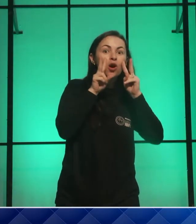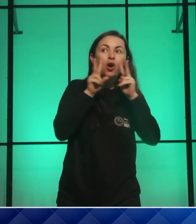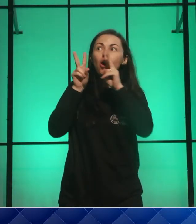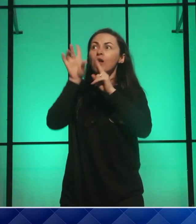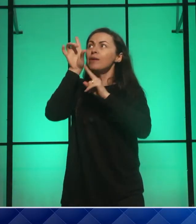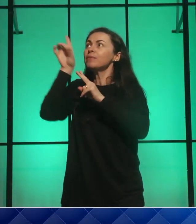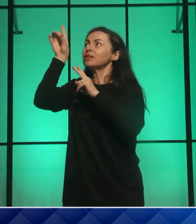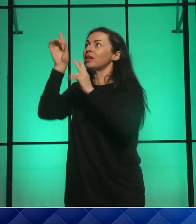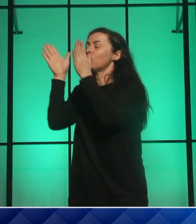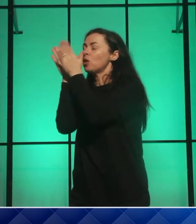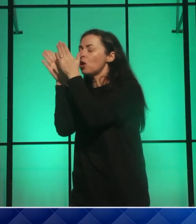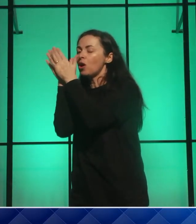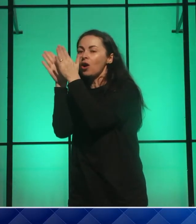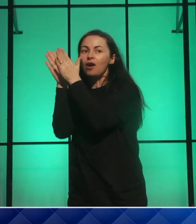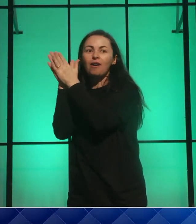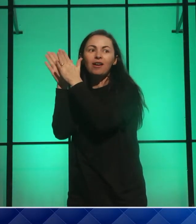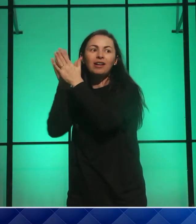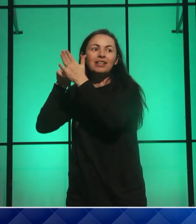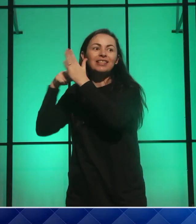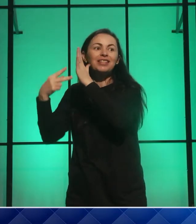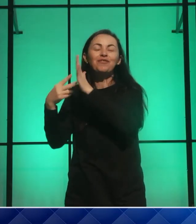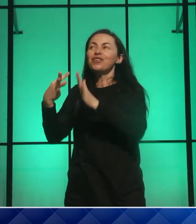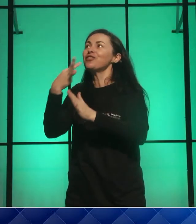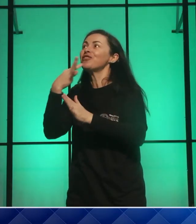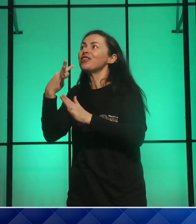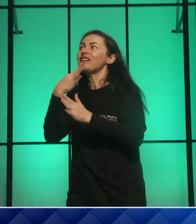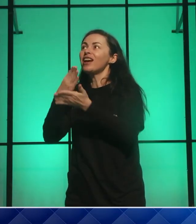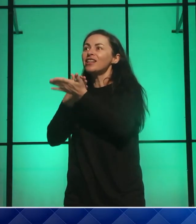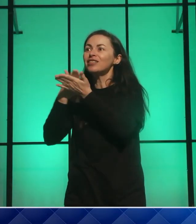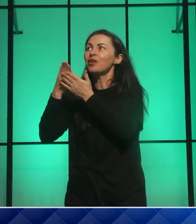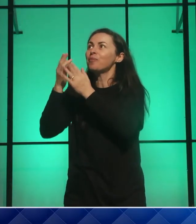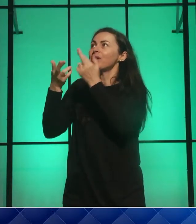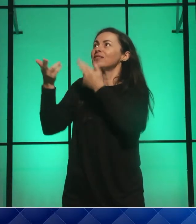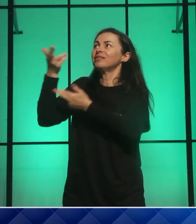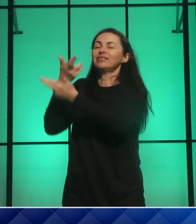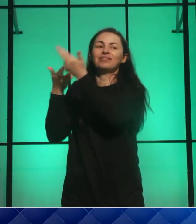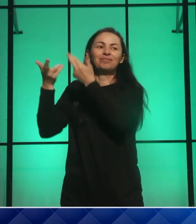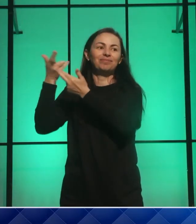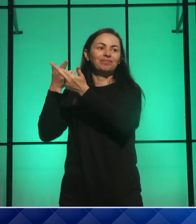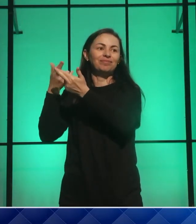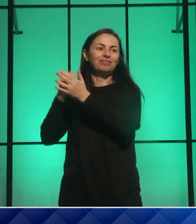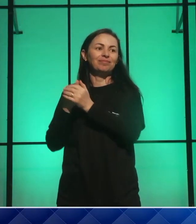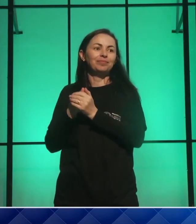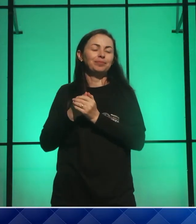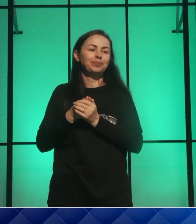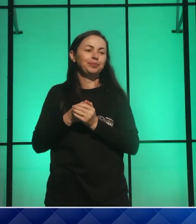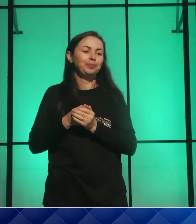em oração, você o conhece, você o se relaciona.